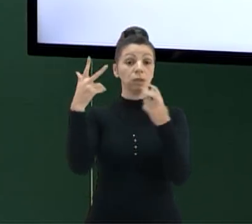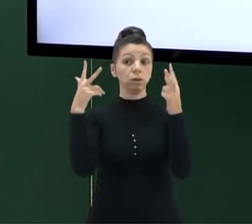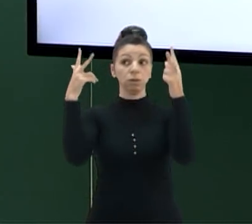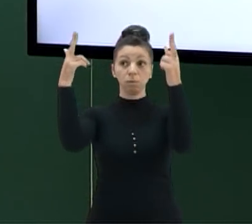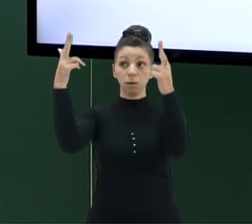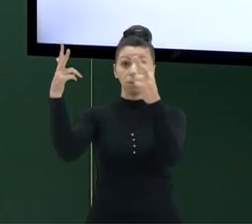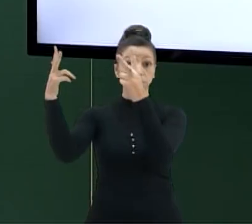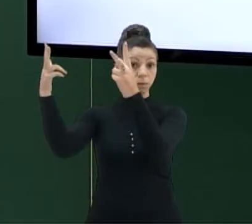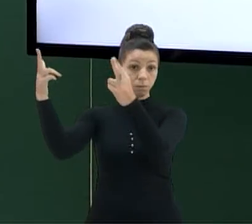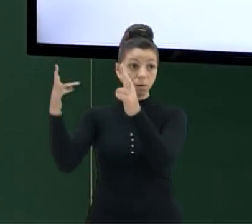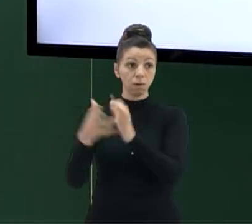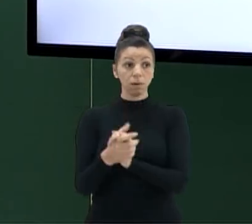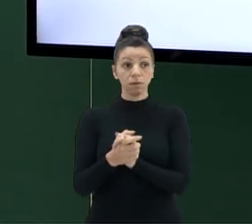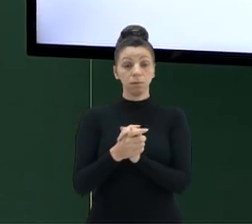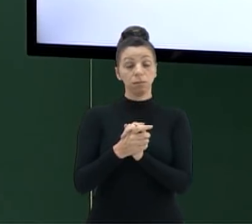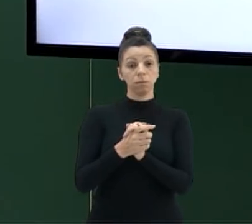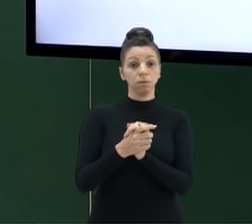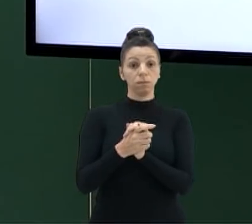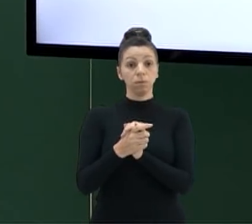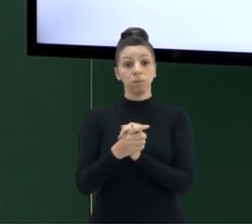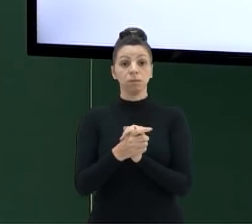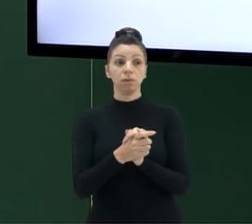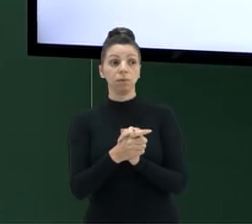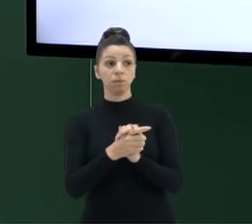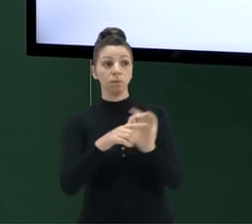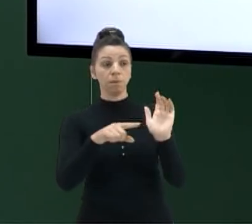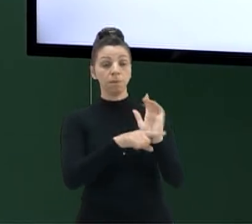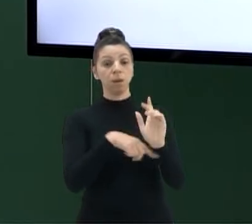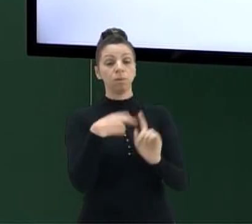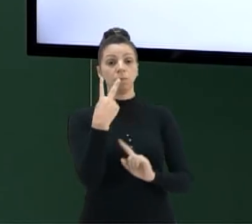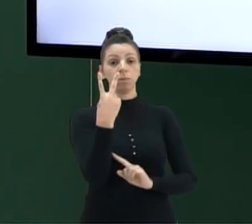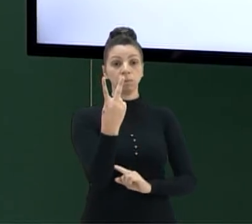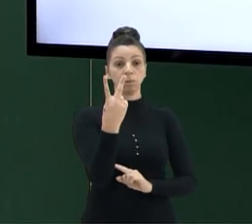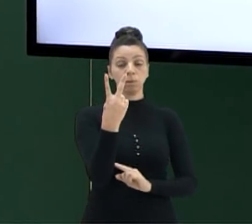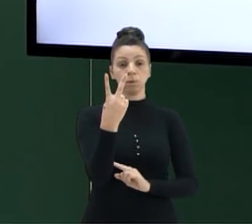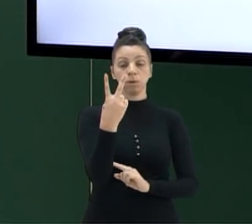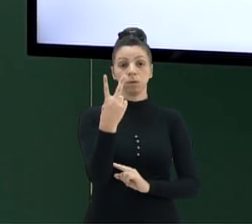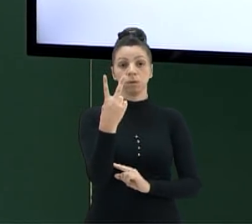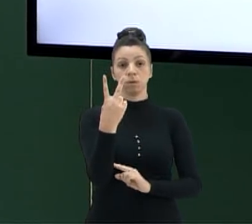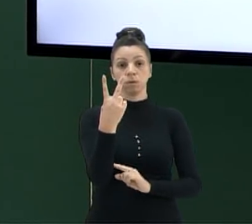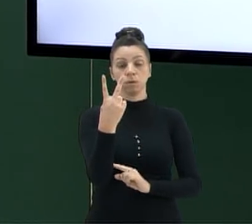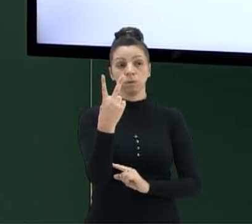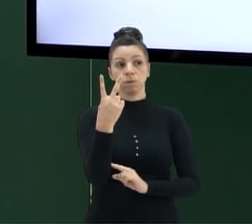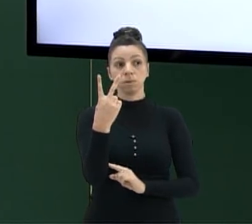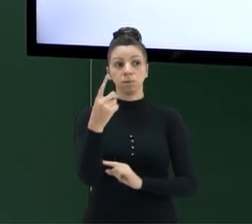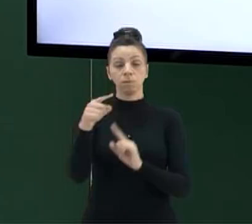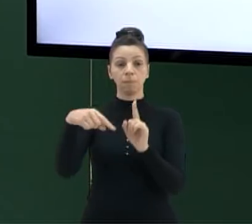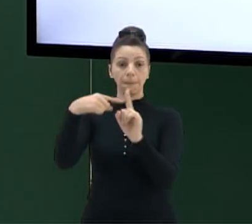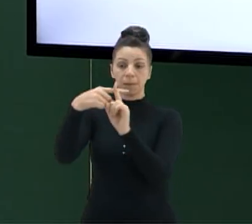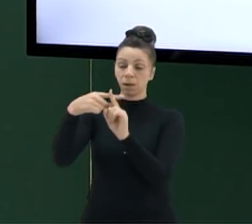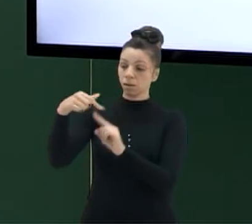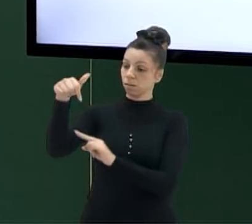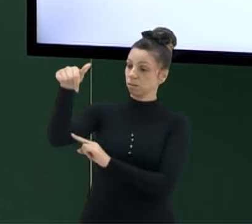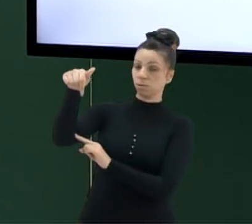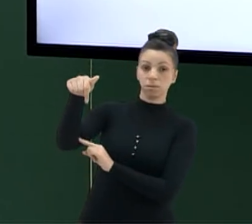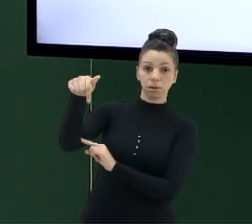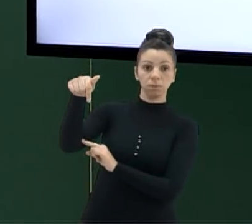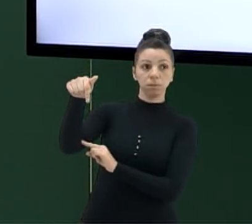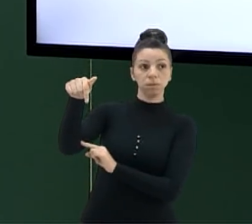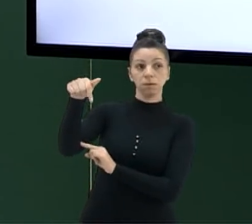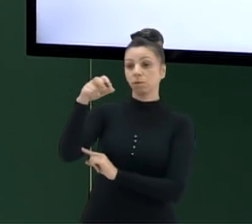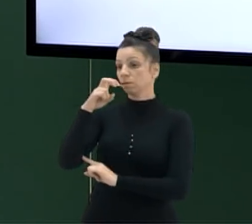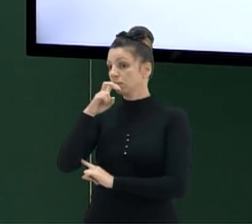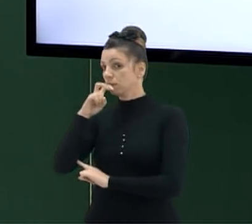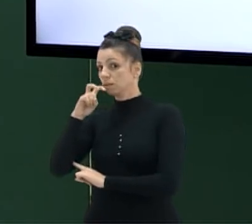a menos 2x ao quadrado, eu vou ter 5x ao quadrado. Sinais diferentes, subtrai, permanece o